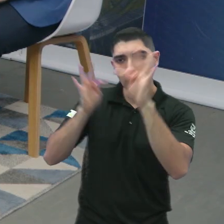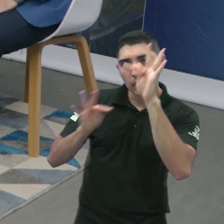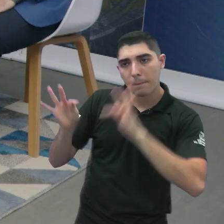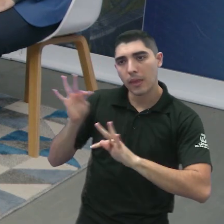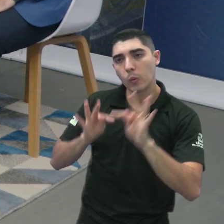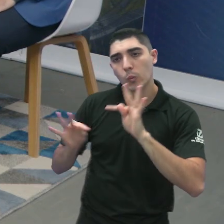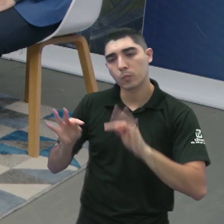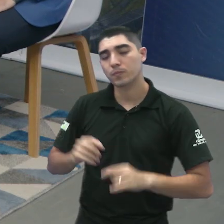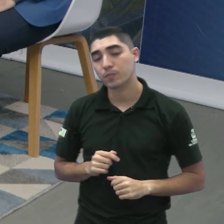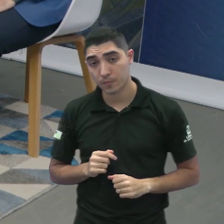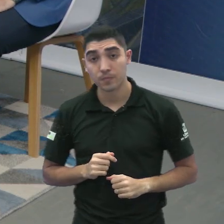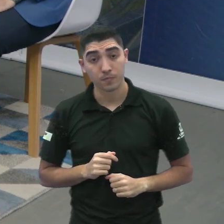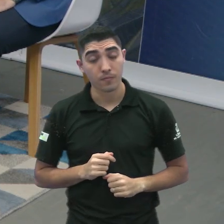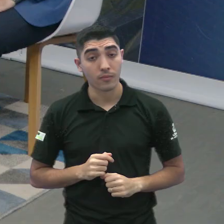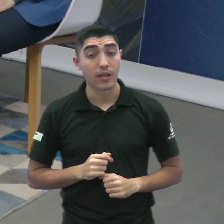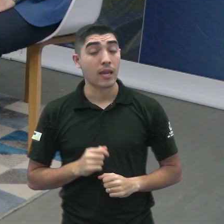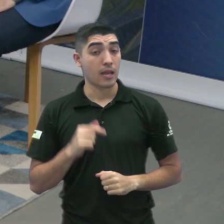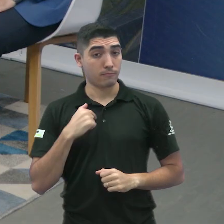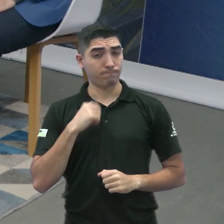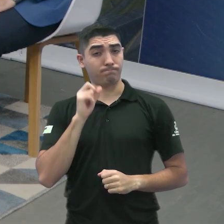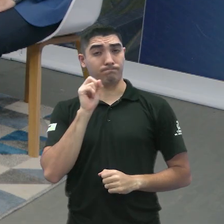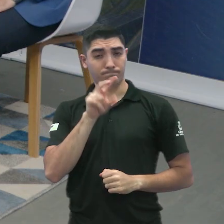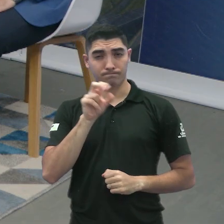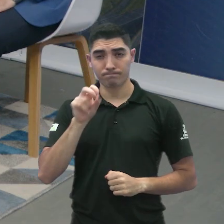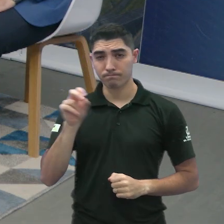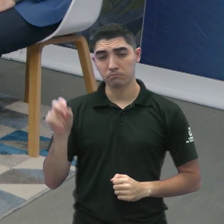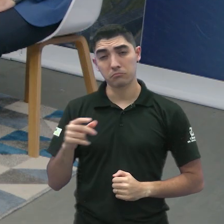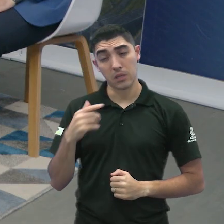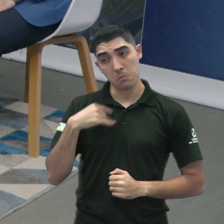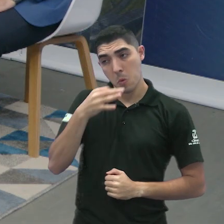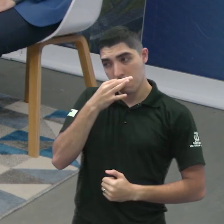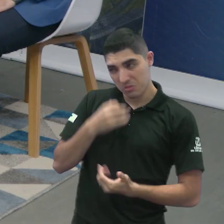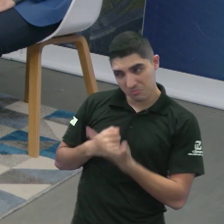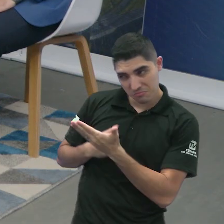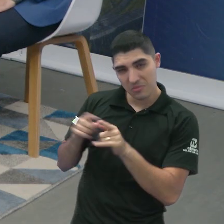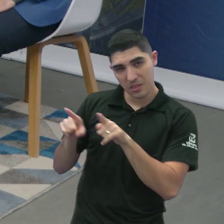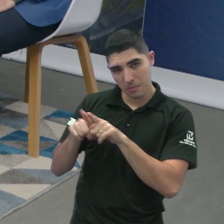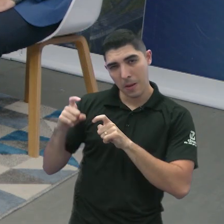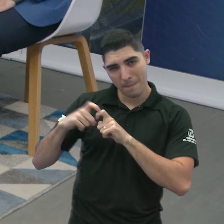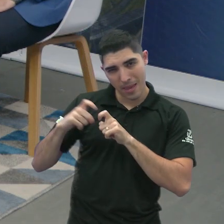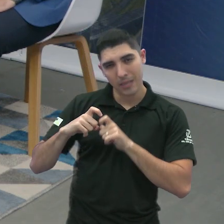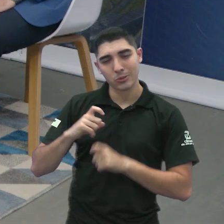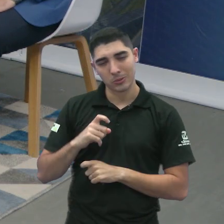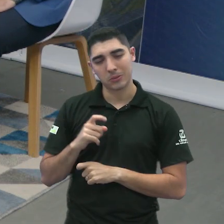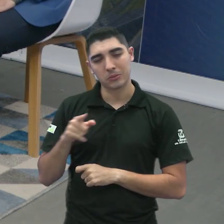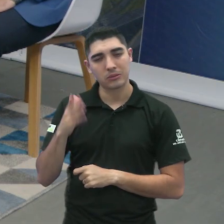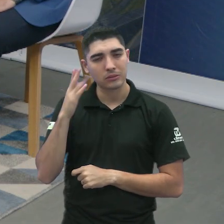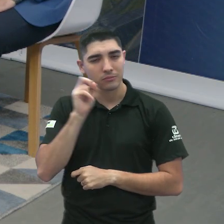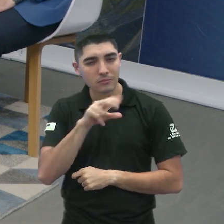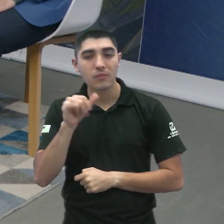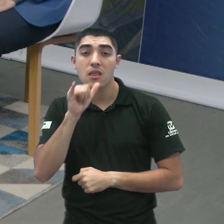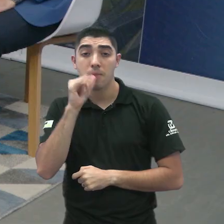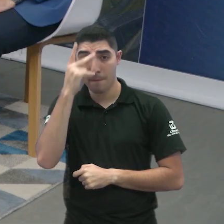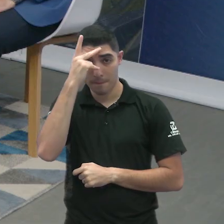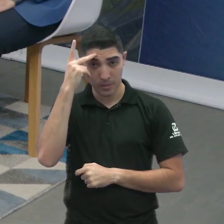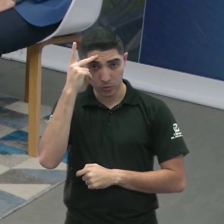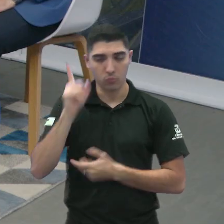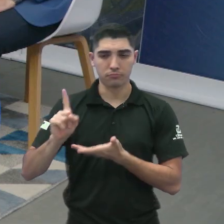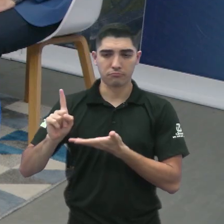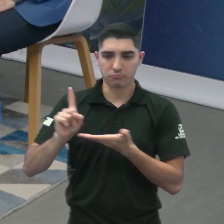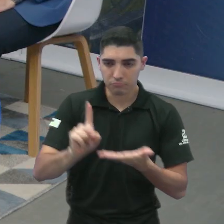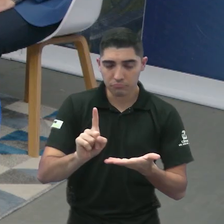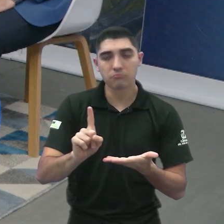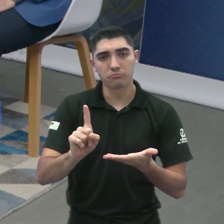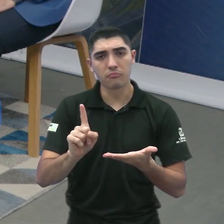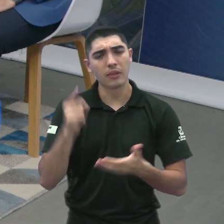já. Isso eu tenho visto muito, eu acredito que você também, né, Eduardo, assim, as pessoas chegarem e começarem a